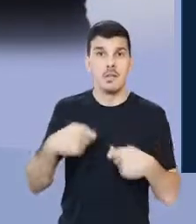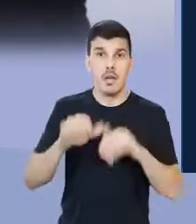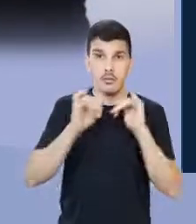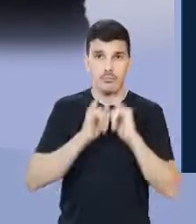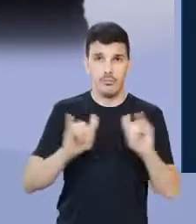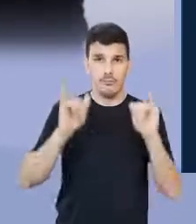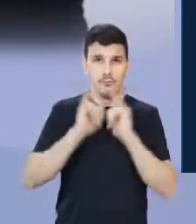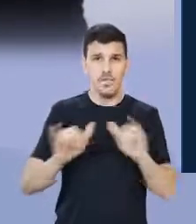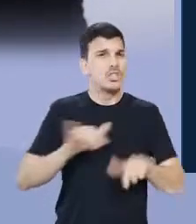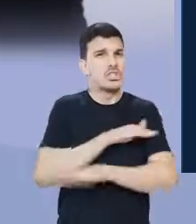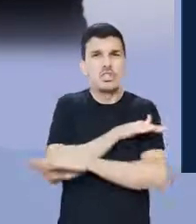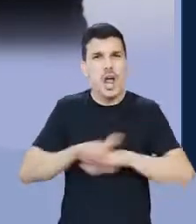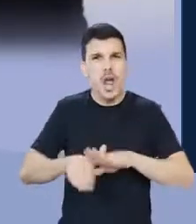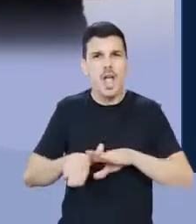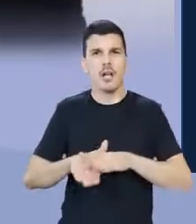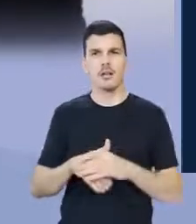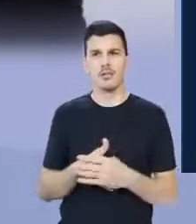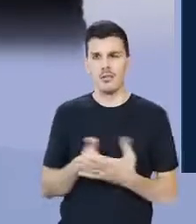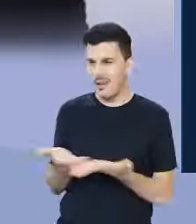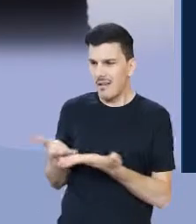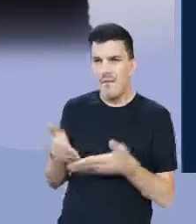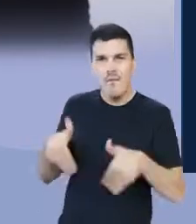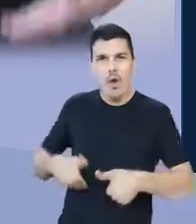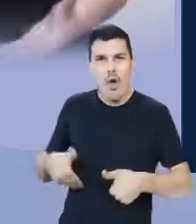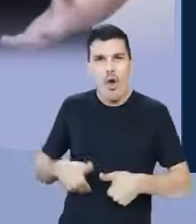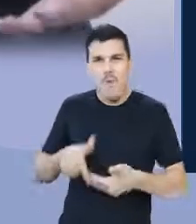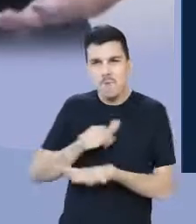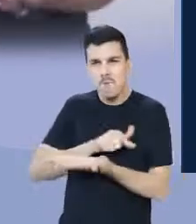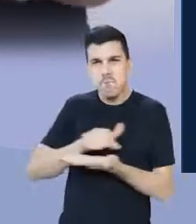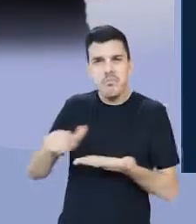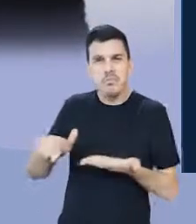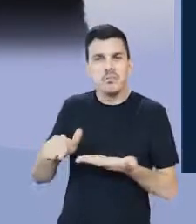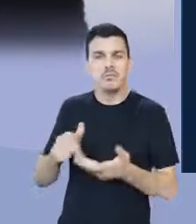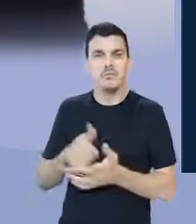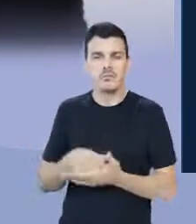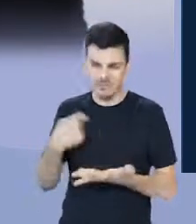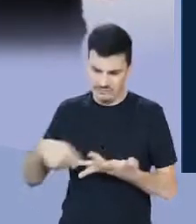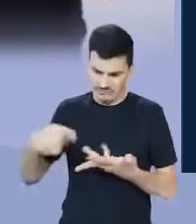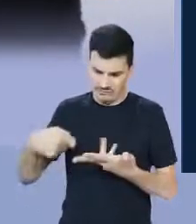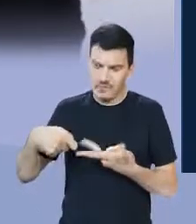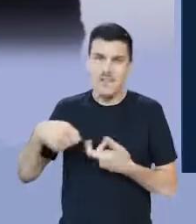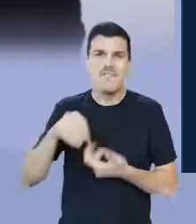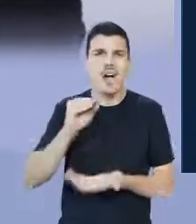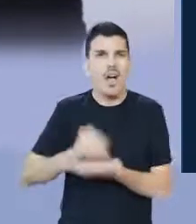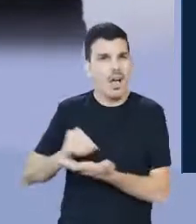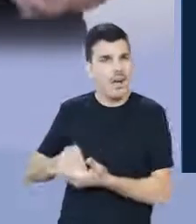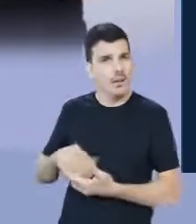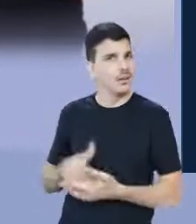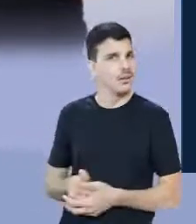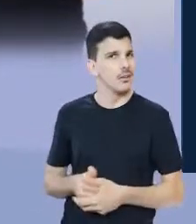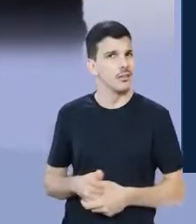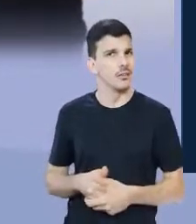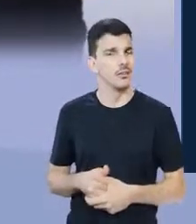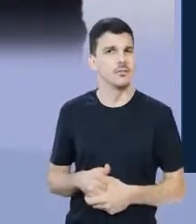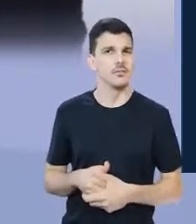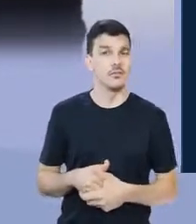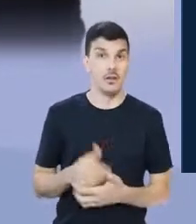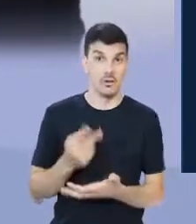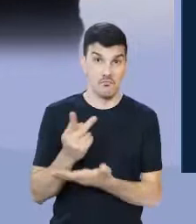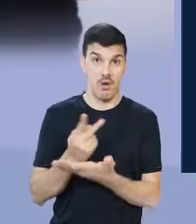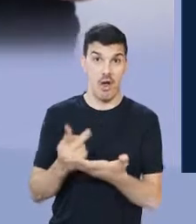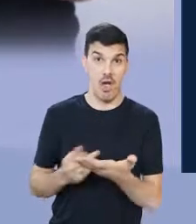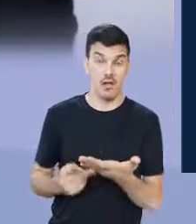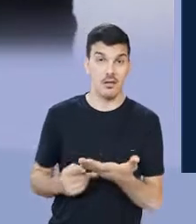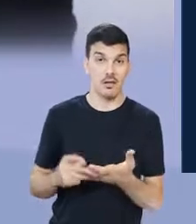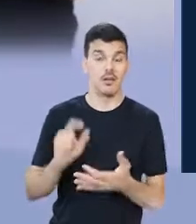Ele precisa dizer basta às suas misérias, às suas miserabilidades.